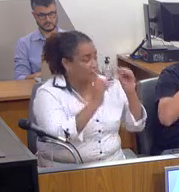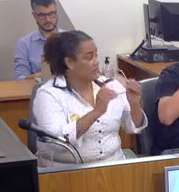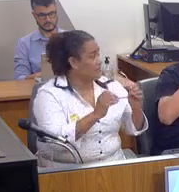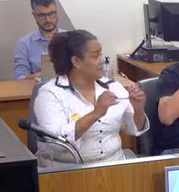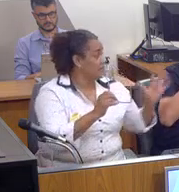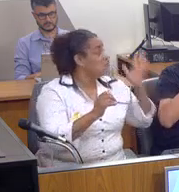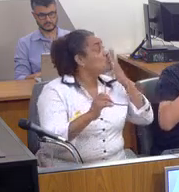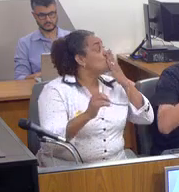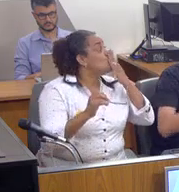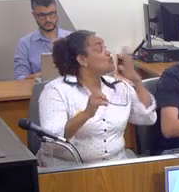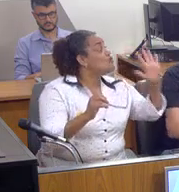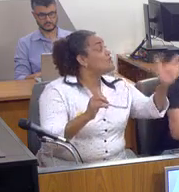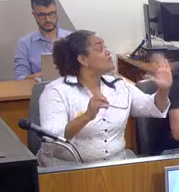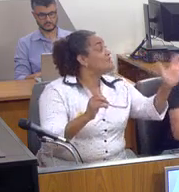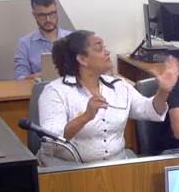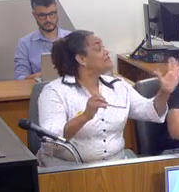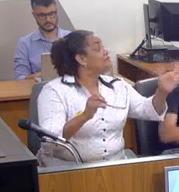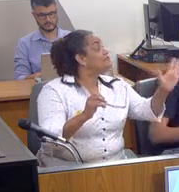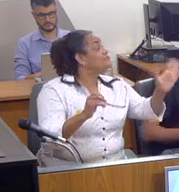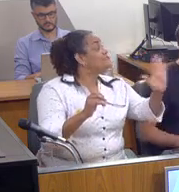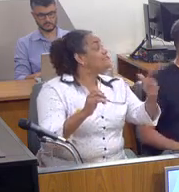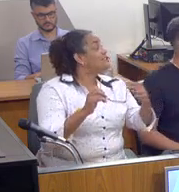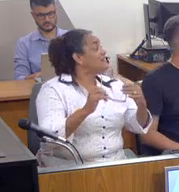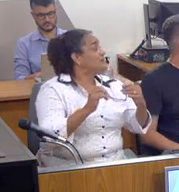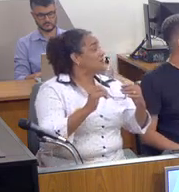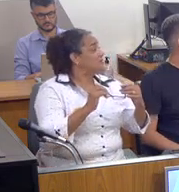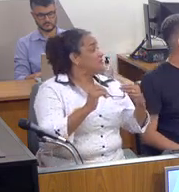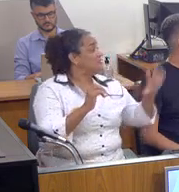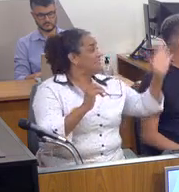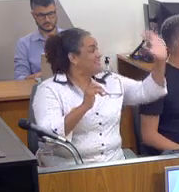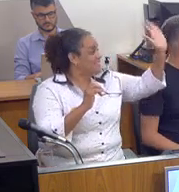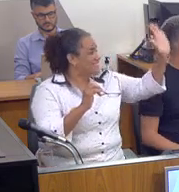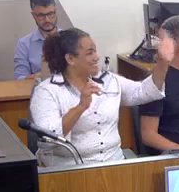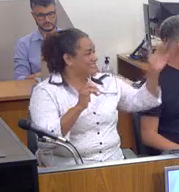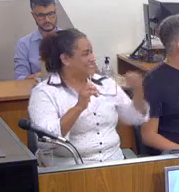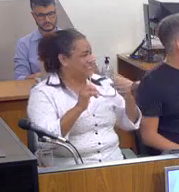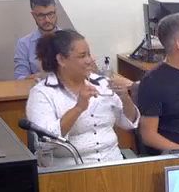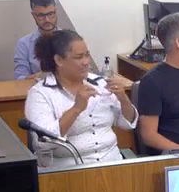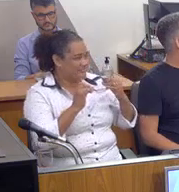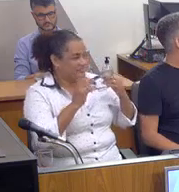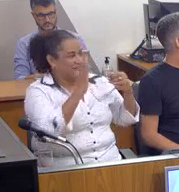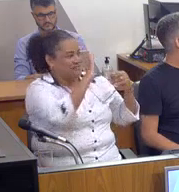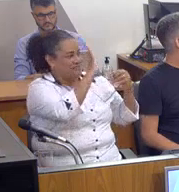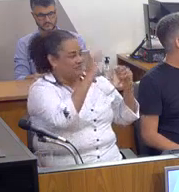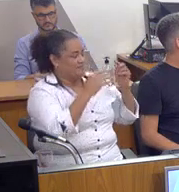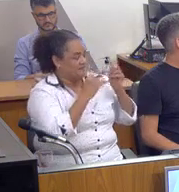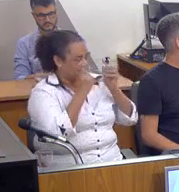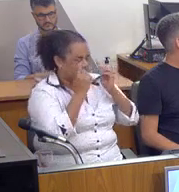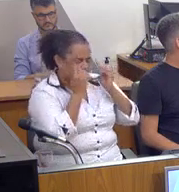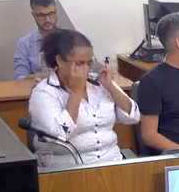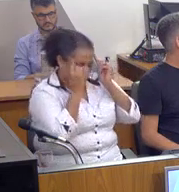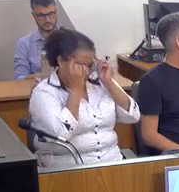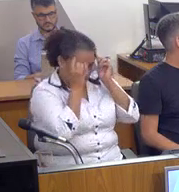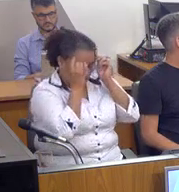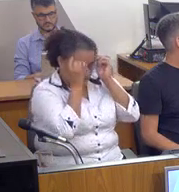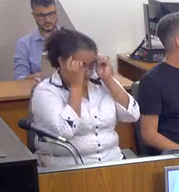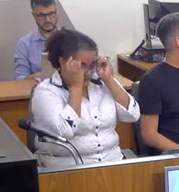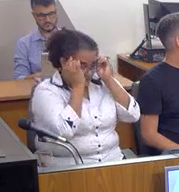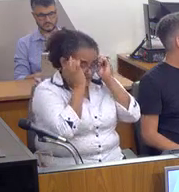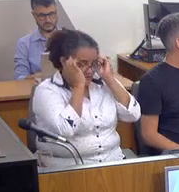E aí aprovação Geraldo Macedo qualquer Geraldo Geraldo Macedo